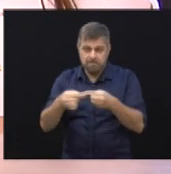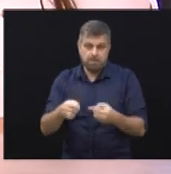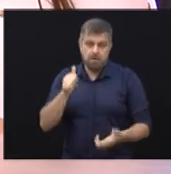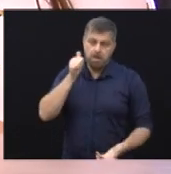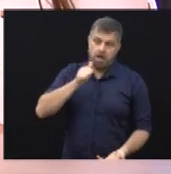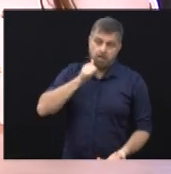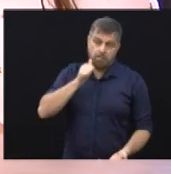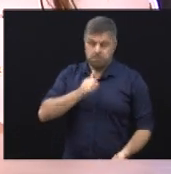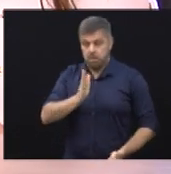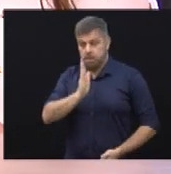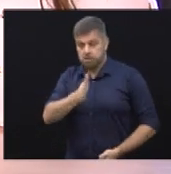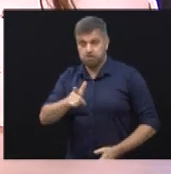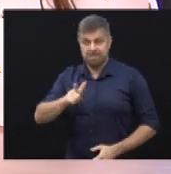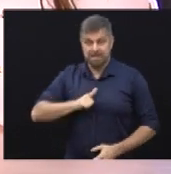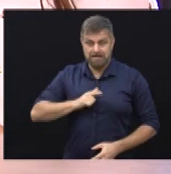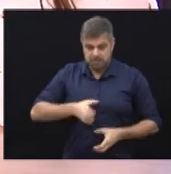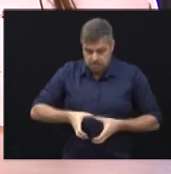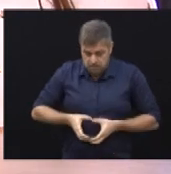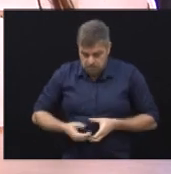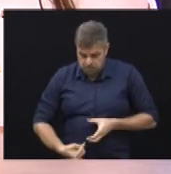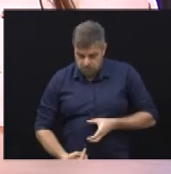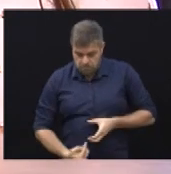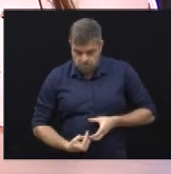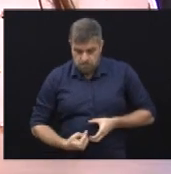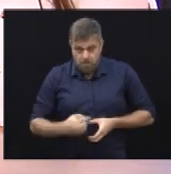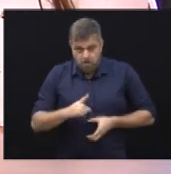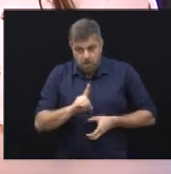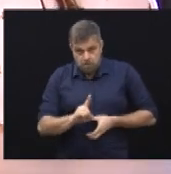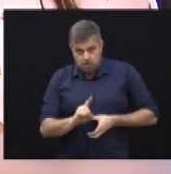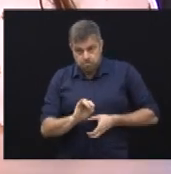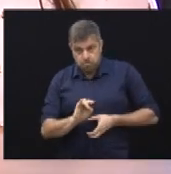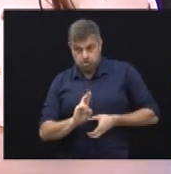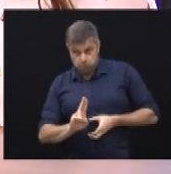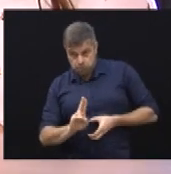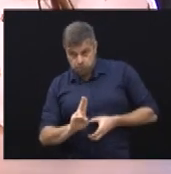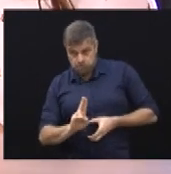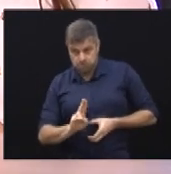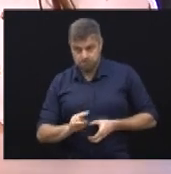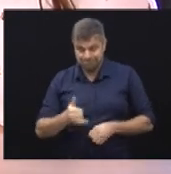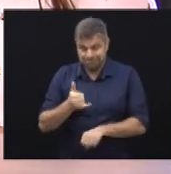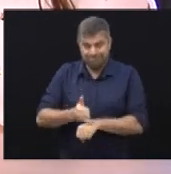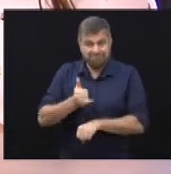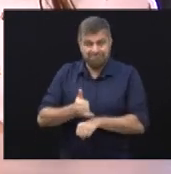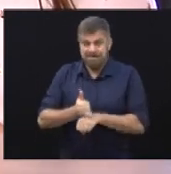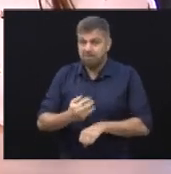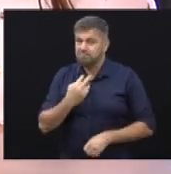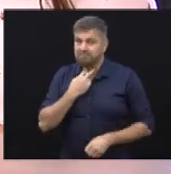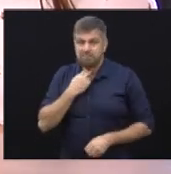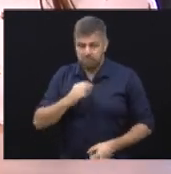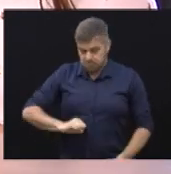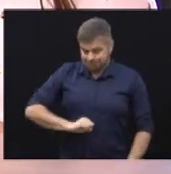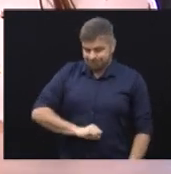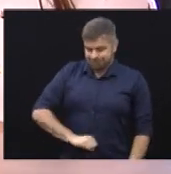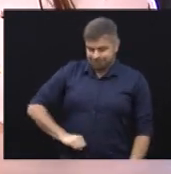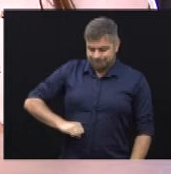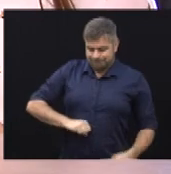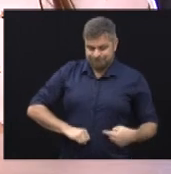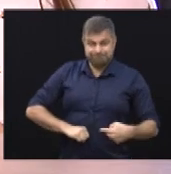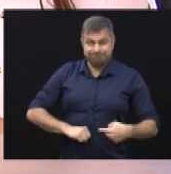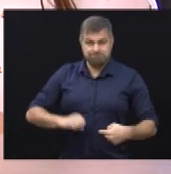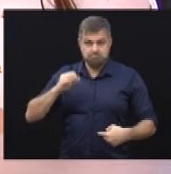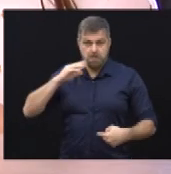aplicações. Mas uma mulher que tenha o dispositivo intrauterino, que é o DIU, de cobre, não pode passar por